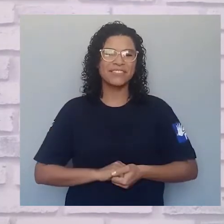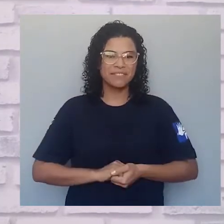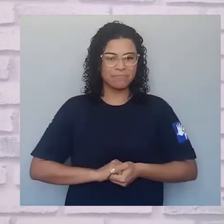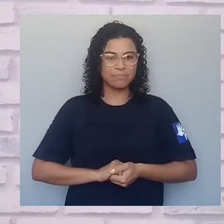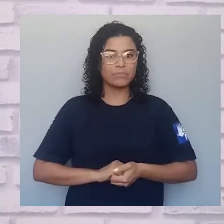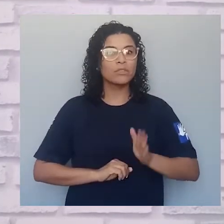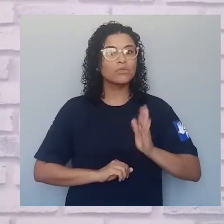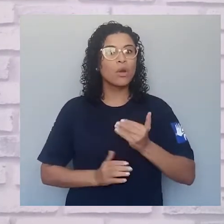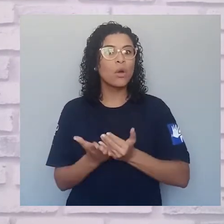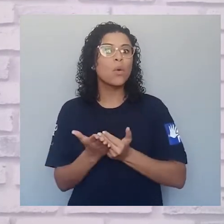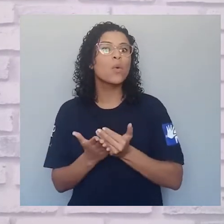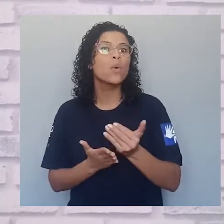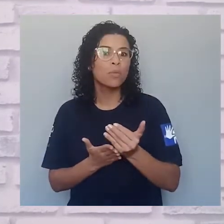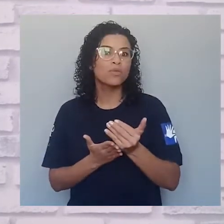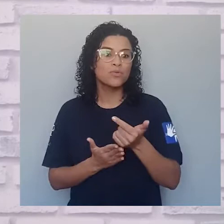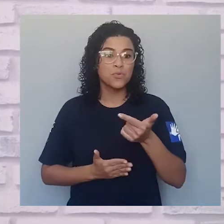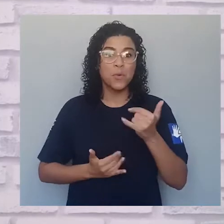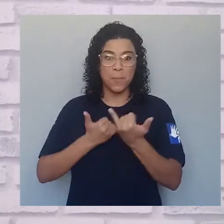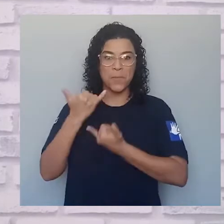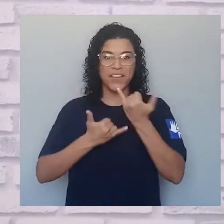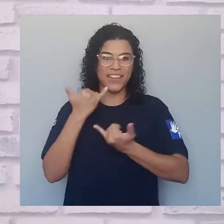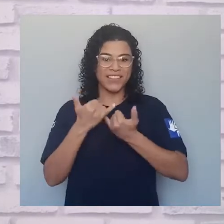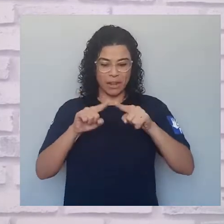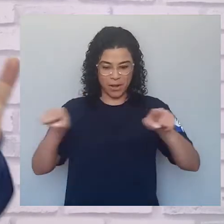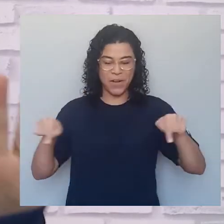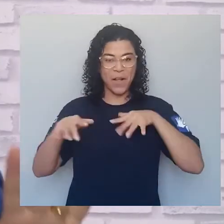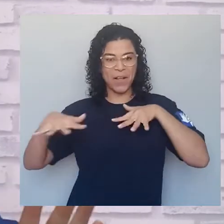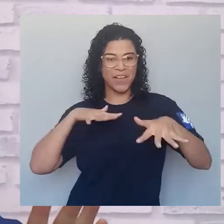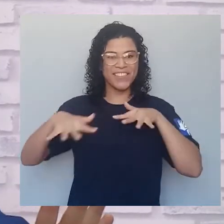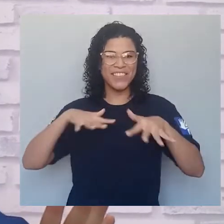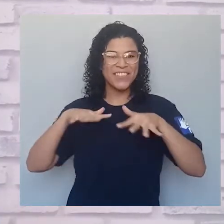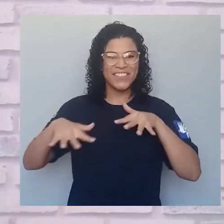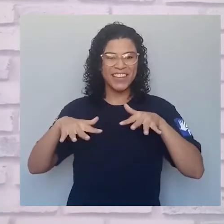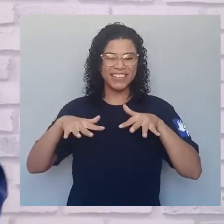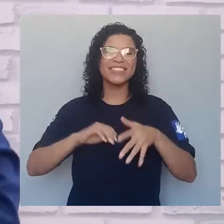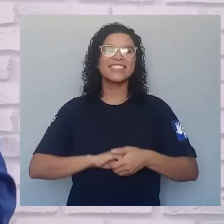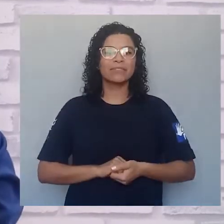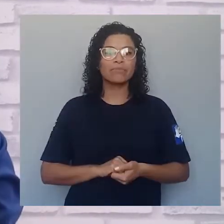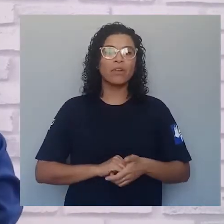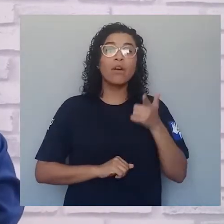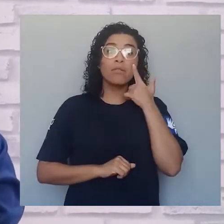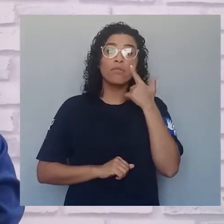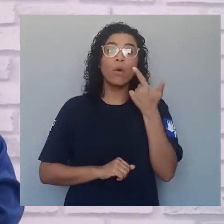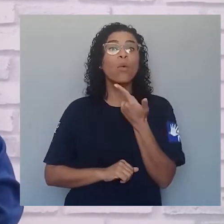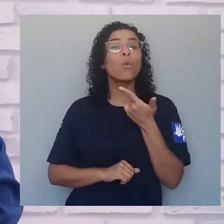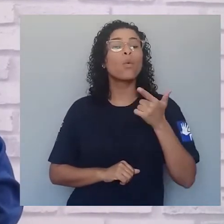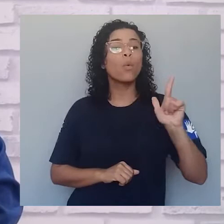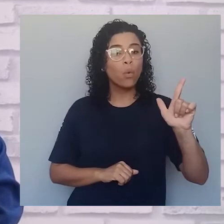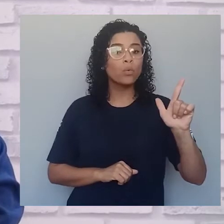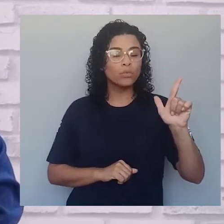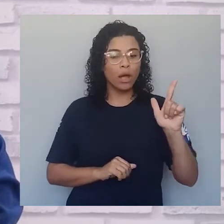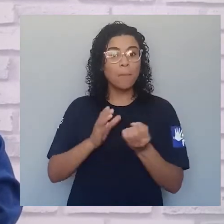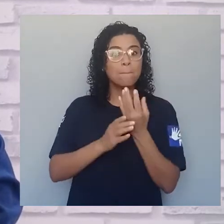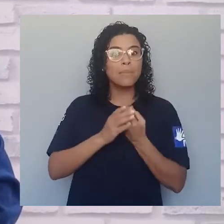Já começamos com uma que fez sucesso, do tapete do movimento. Mas vamos ver outras que apareceram em